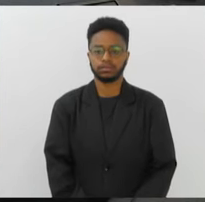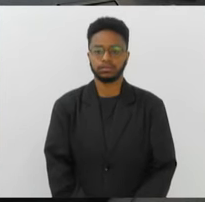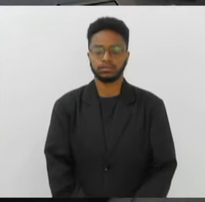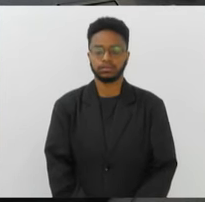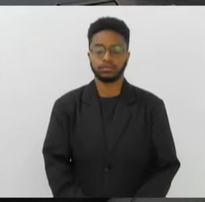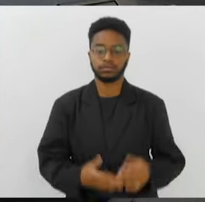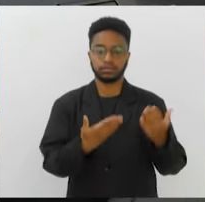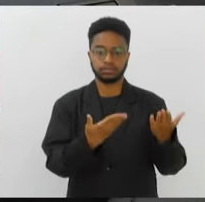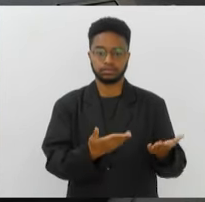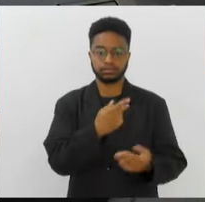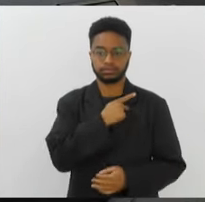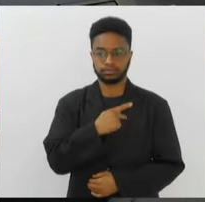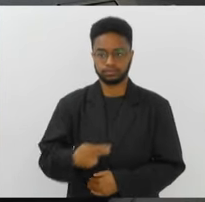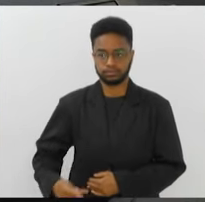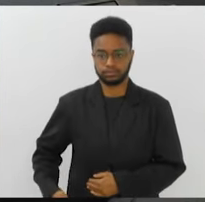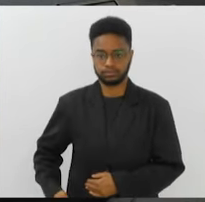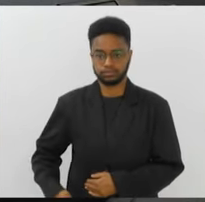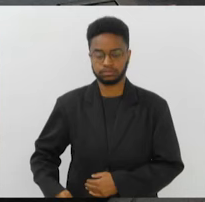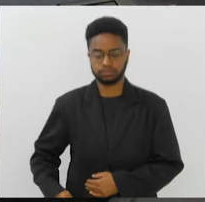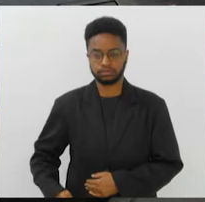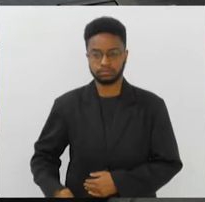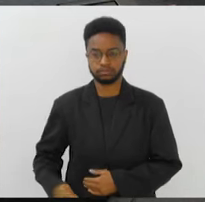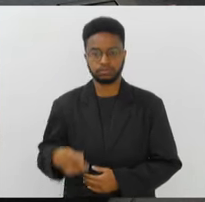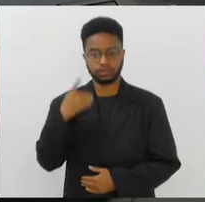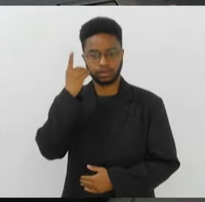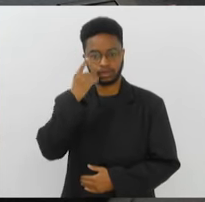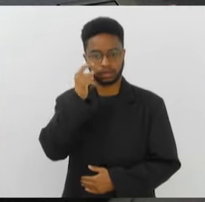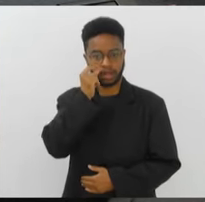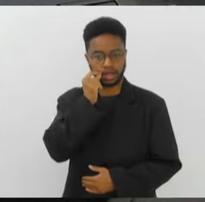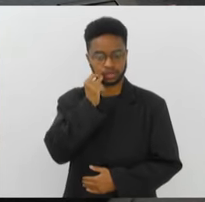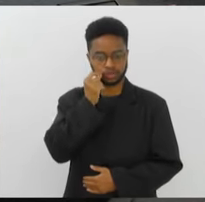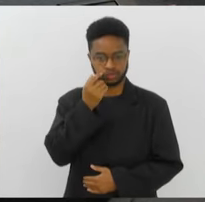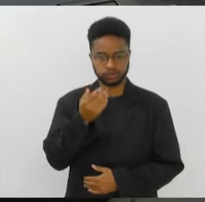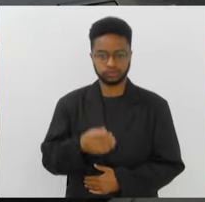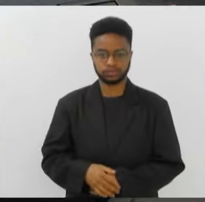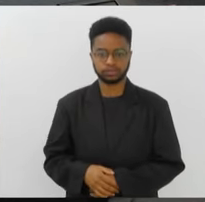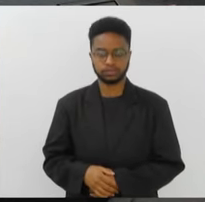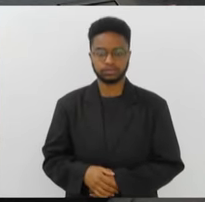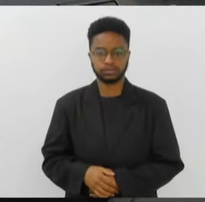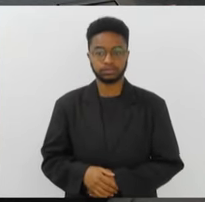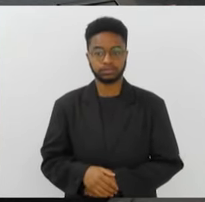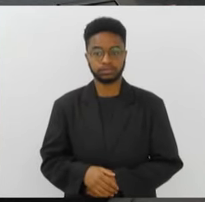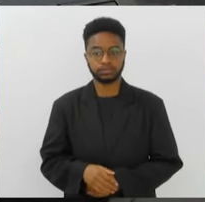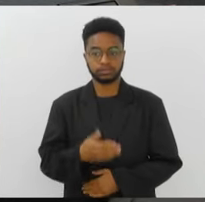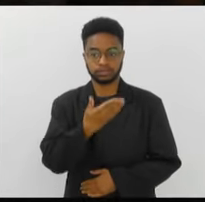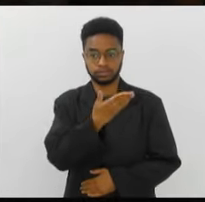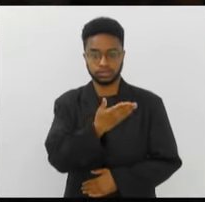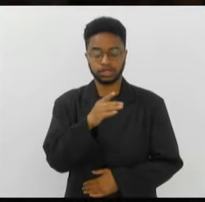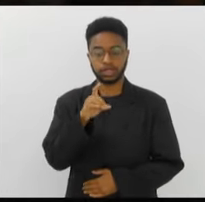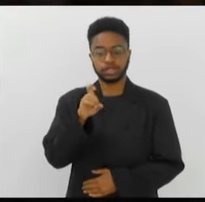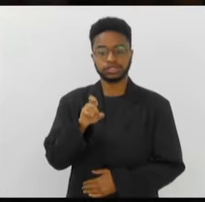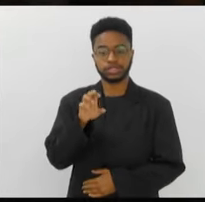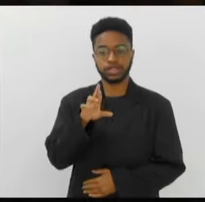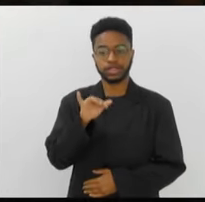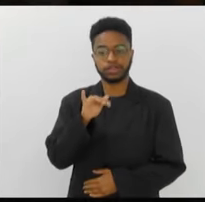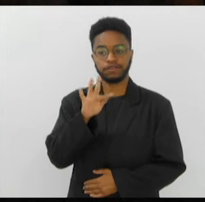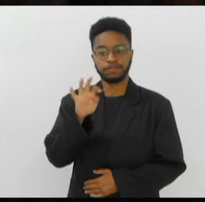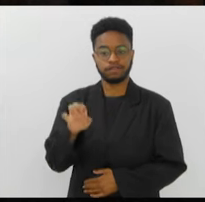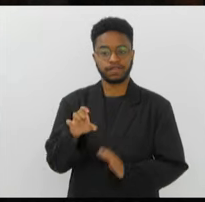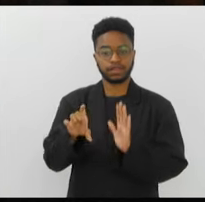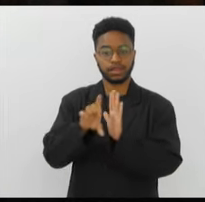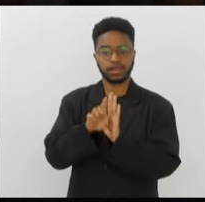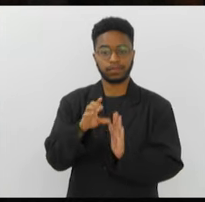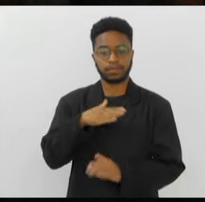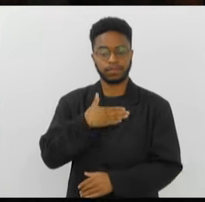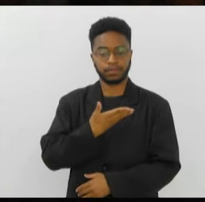Excelentíssimo senhor presidente em exercício, deputado Ratinho, excelentíssimo senhor xerife da legalidade, meu